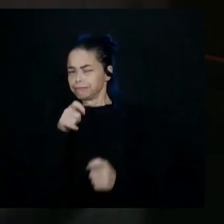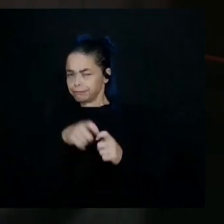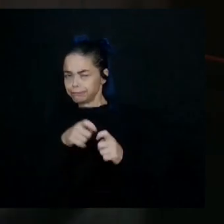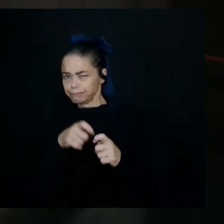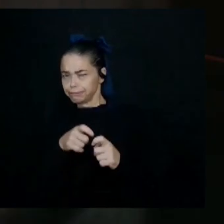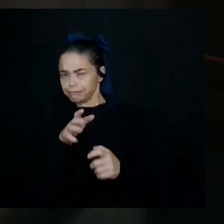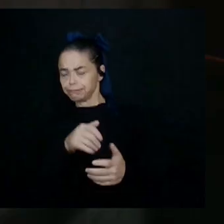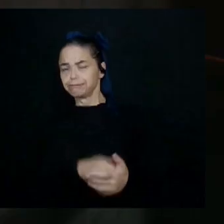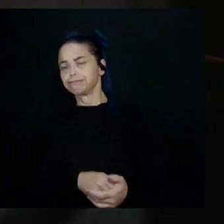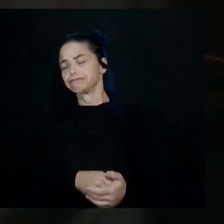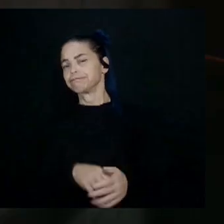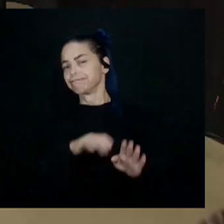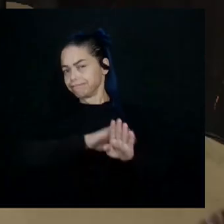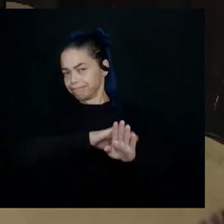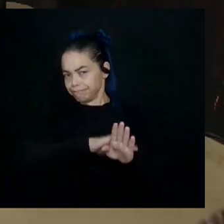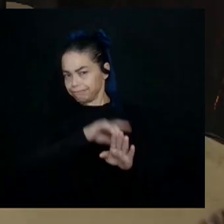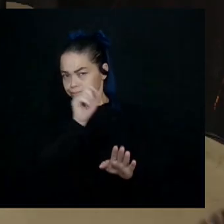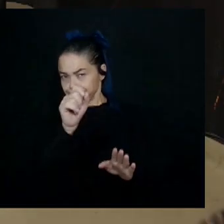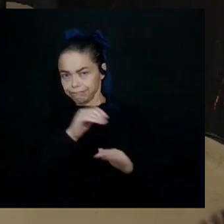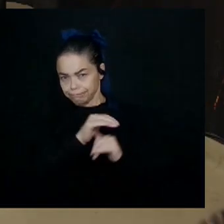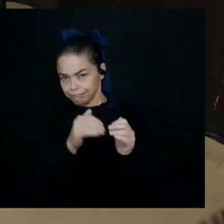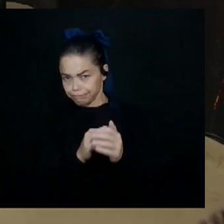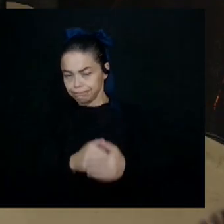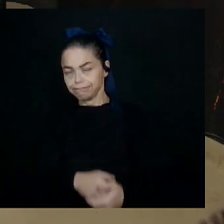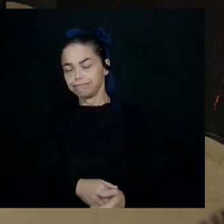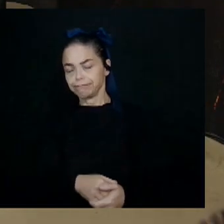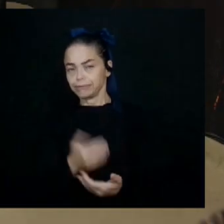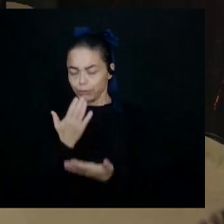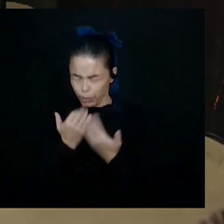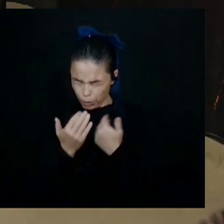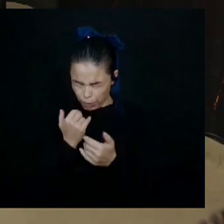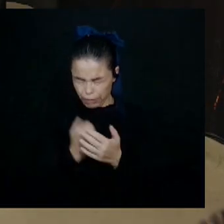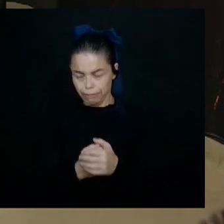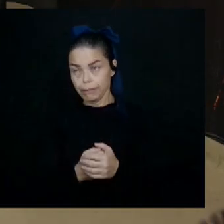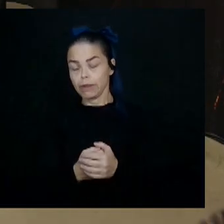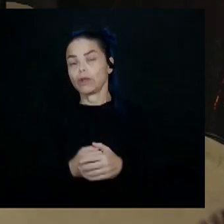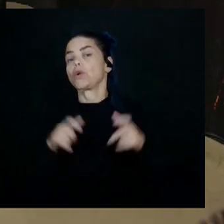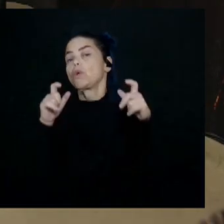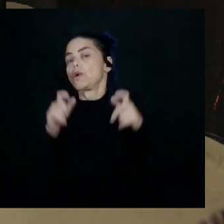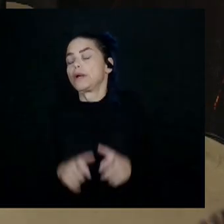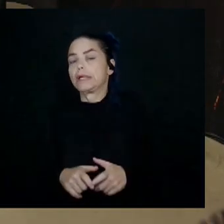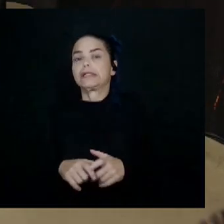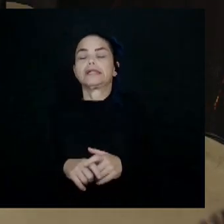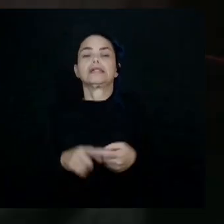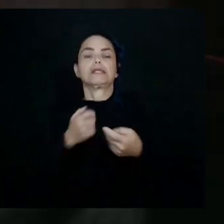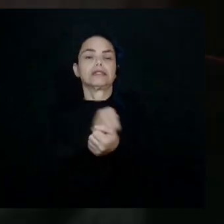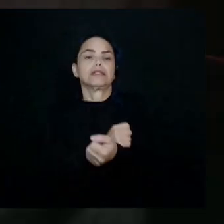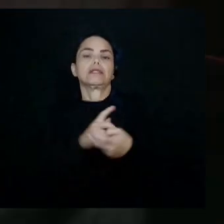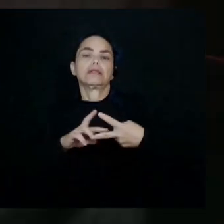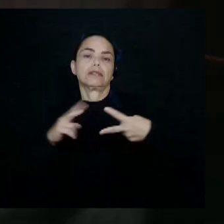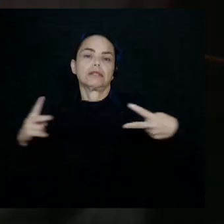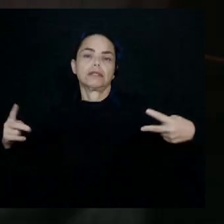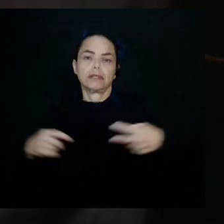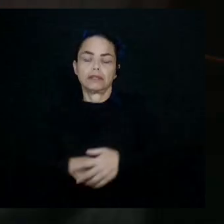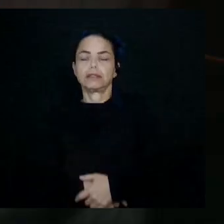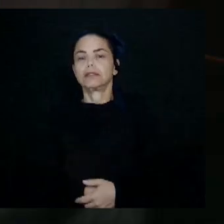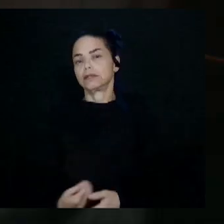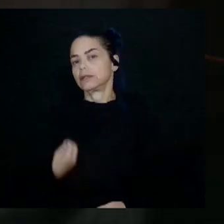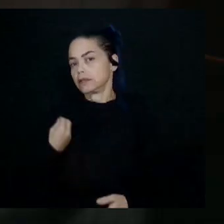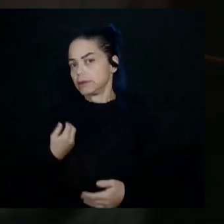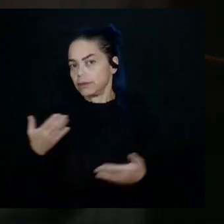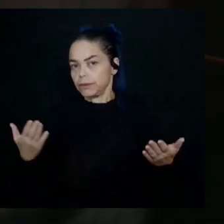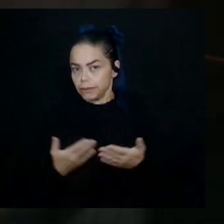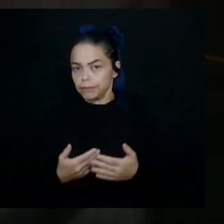por trás disso tudo? É alimentação, é ambiente, é genética, é tudo que a gente está vivendo hoje? Qual